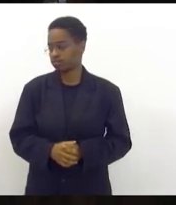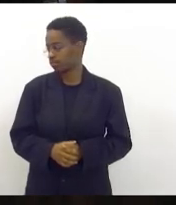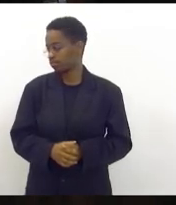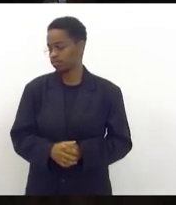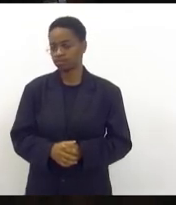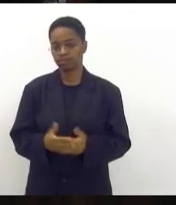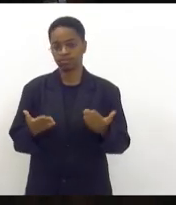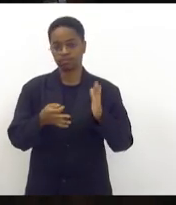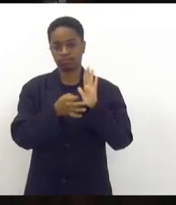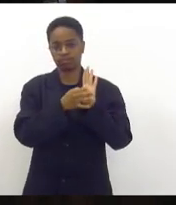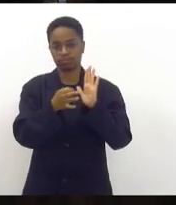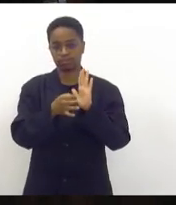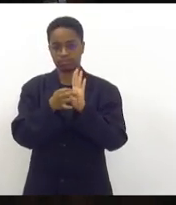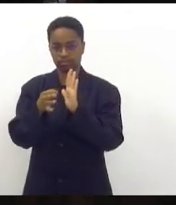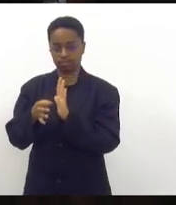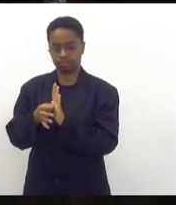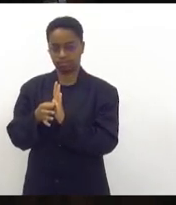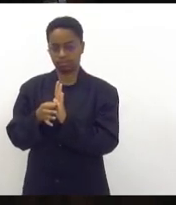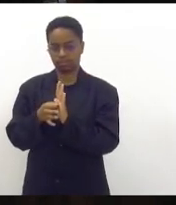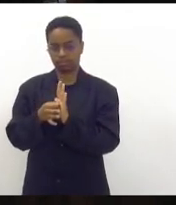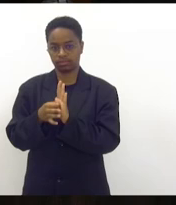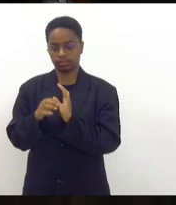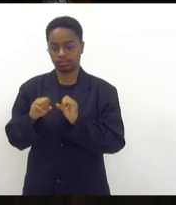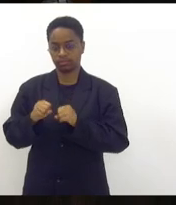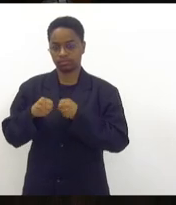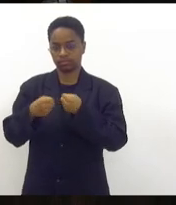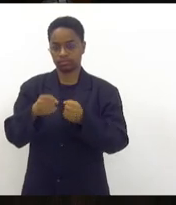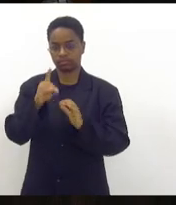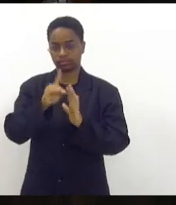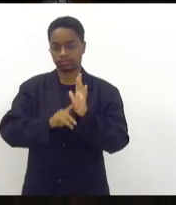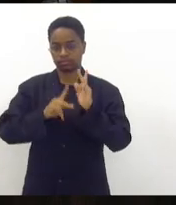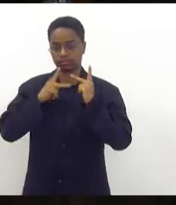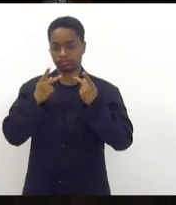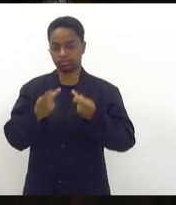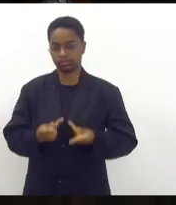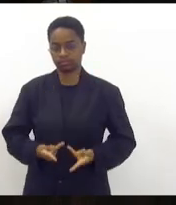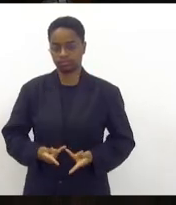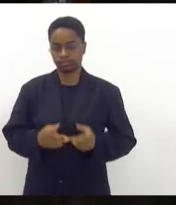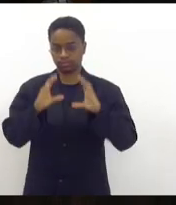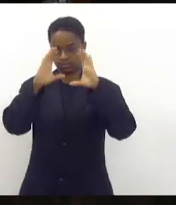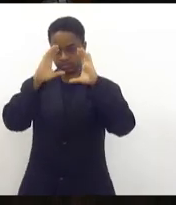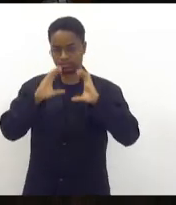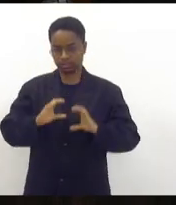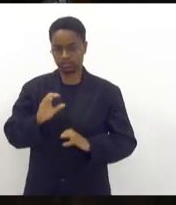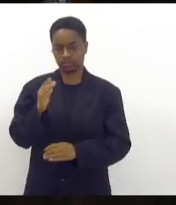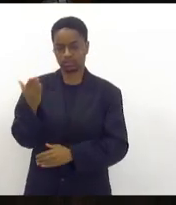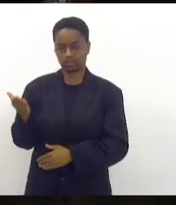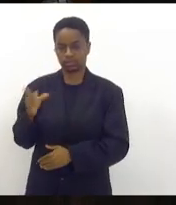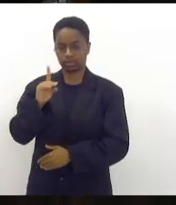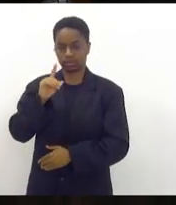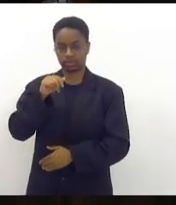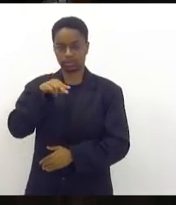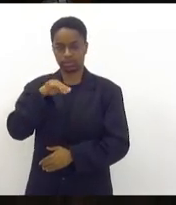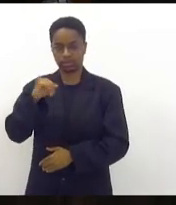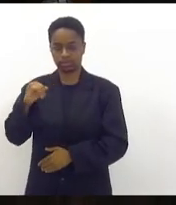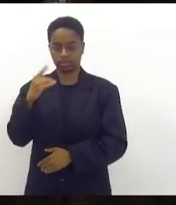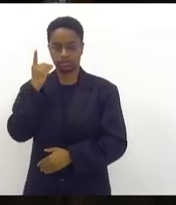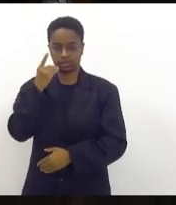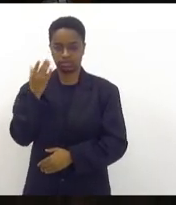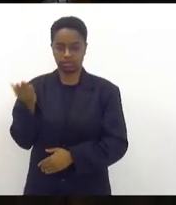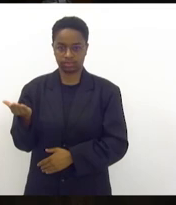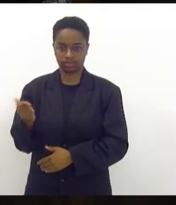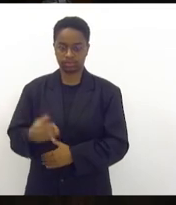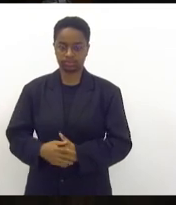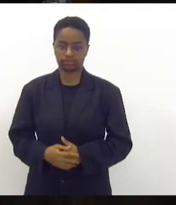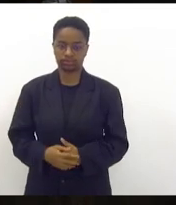Para emitir parecer, Defesa dos Direitos Humanos, Cidadania, Dani Monteiro, nossa nobre deputada Dani